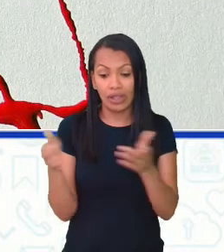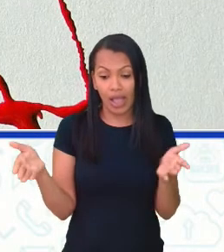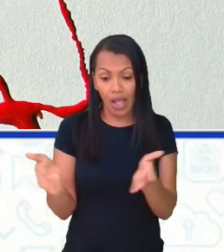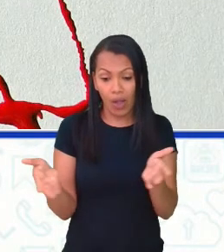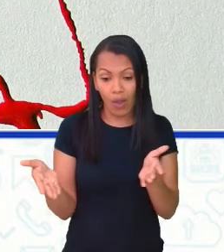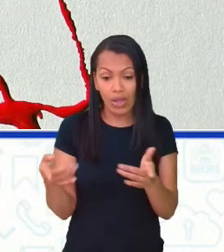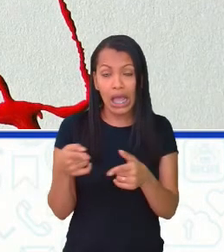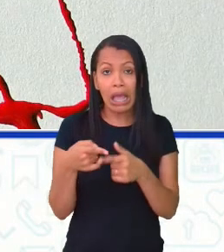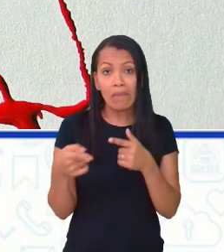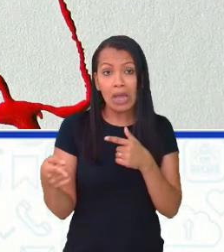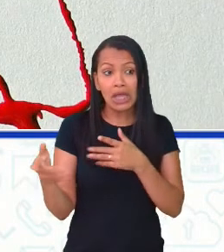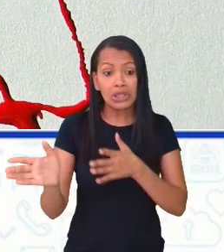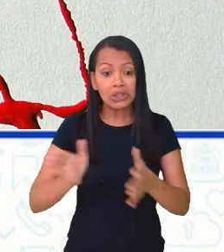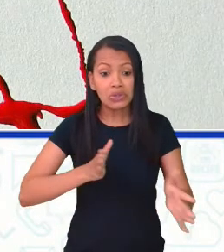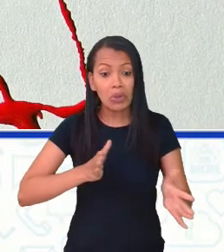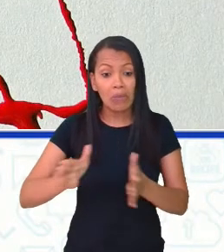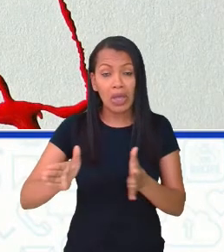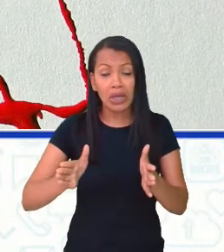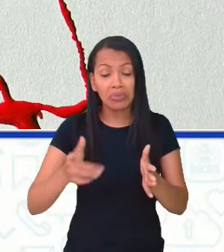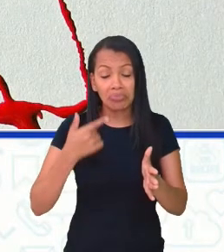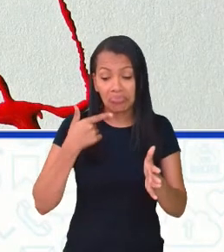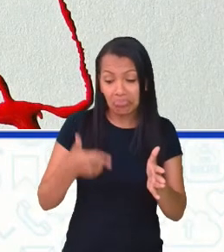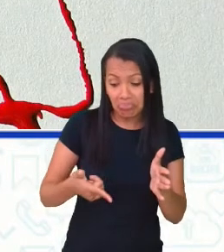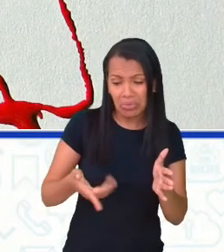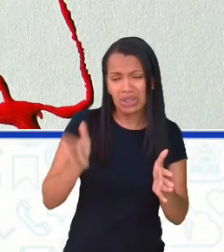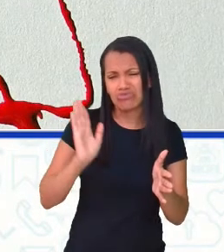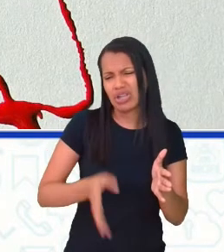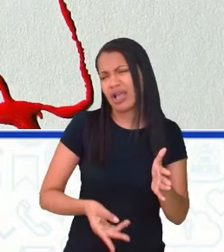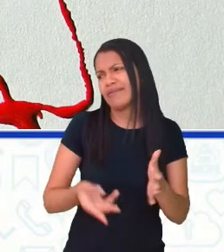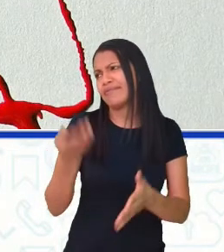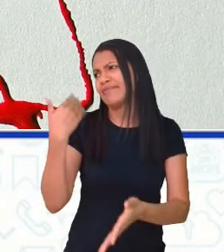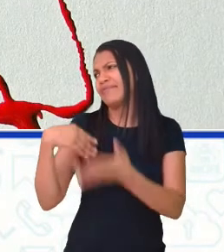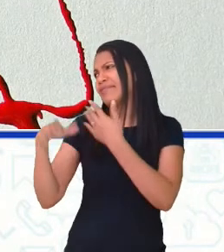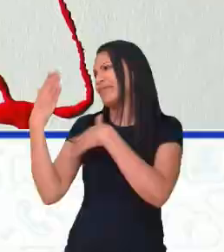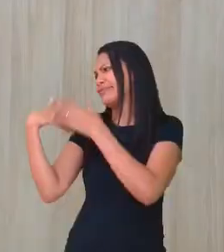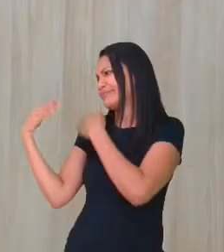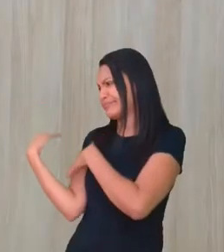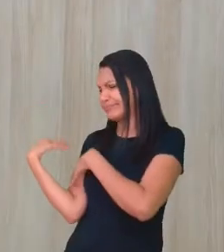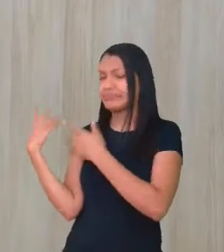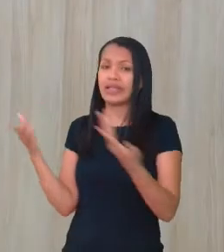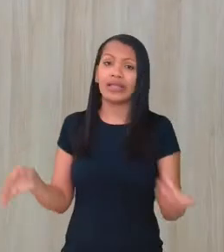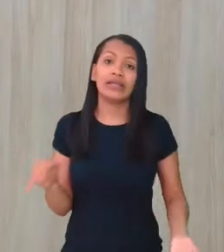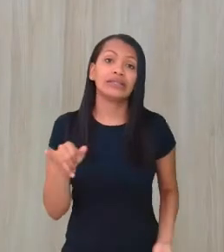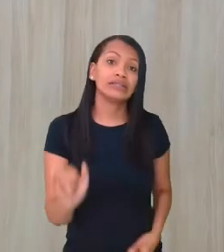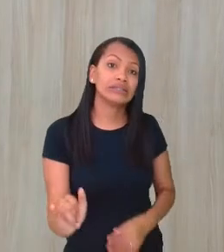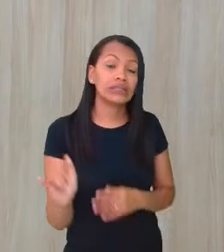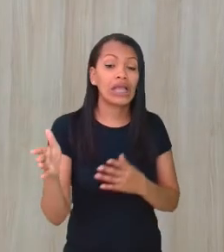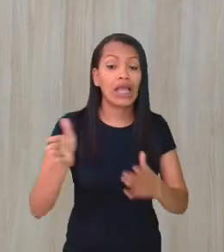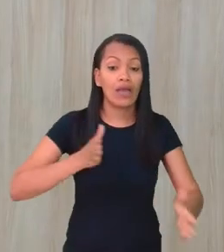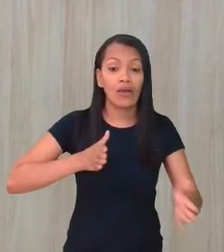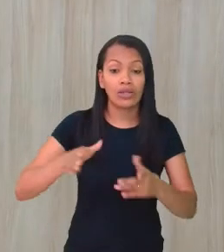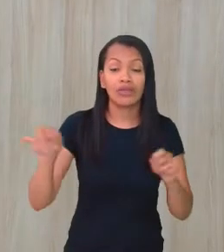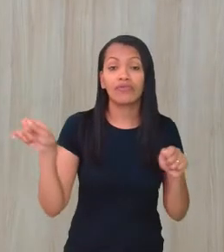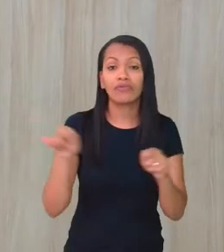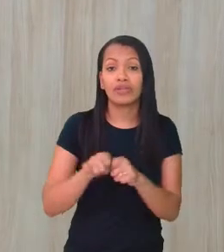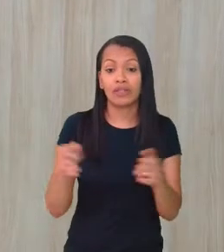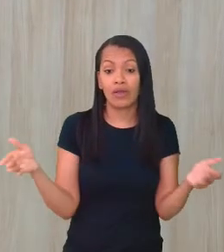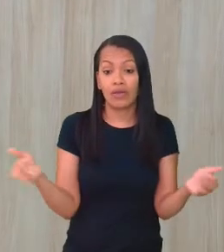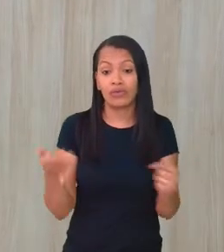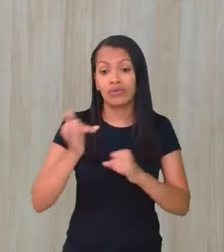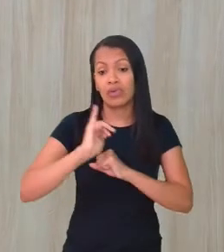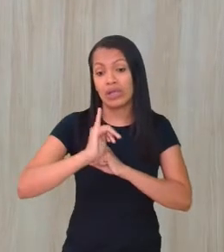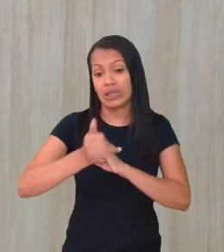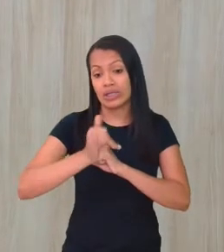em determinado período histórico. Então, por exemplo, se a crônica foi feita hoje, de uma situação que aconteceu essa semana, pode ser